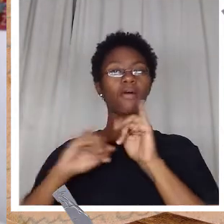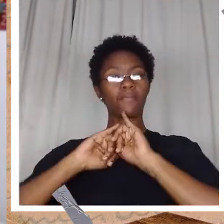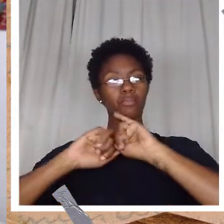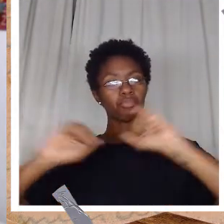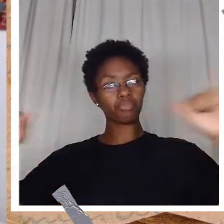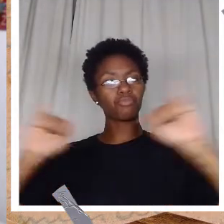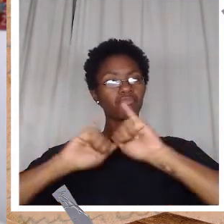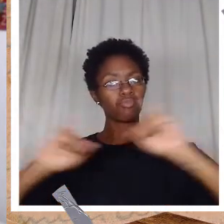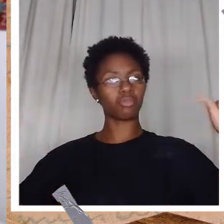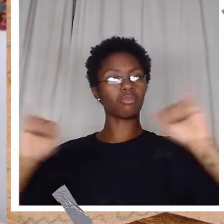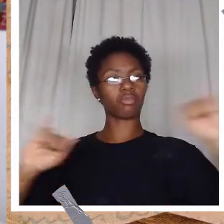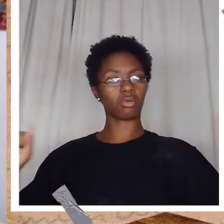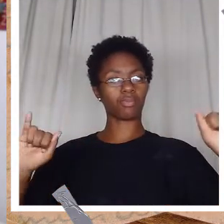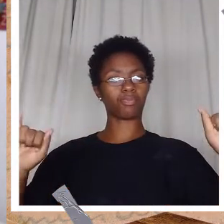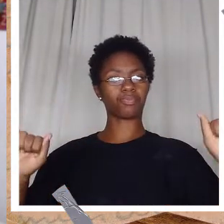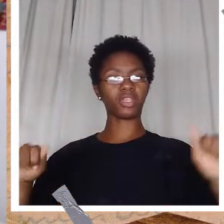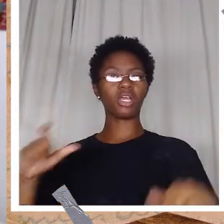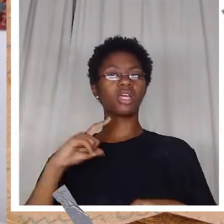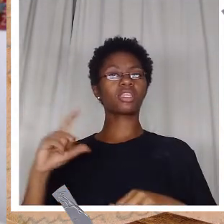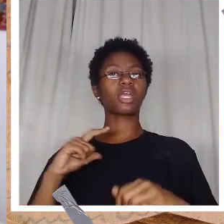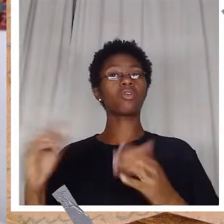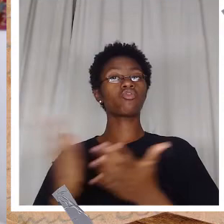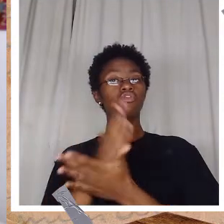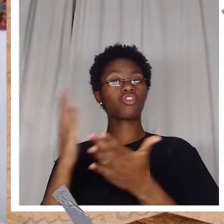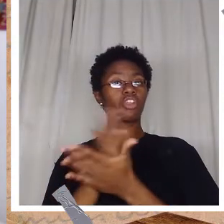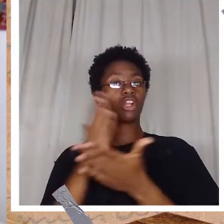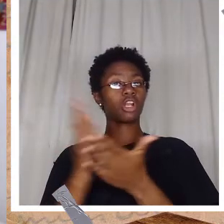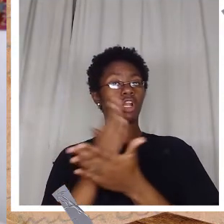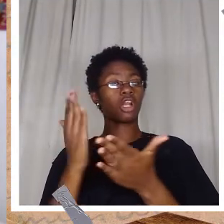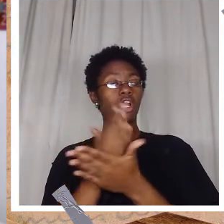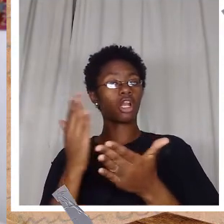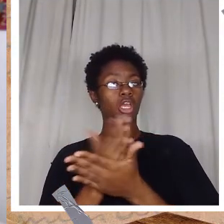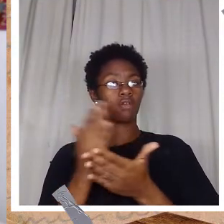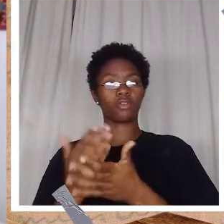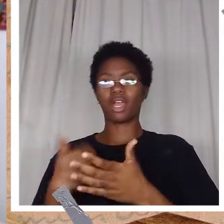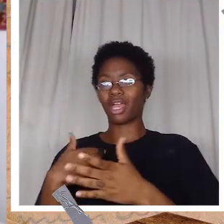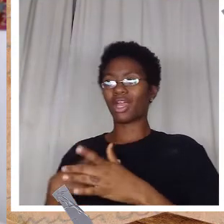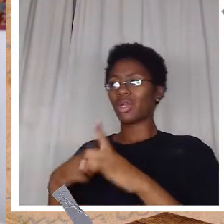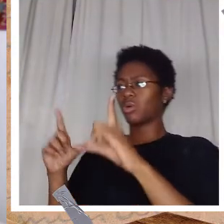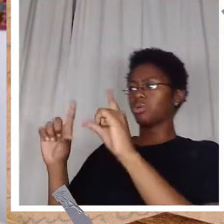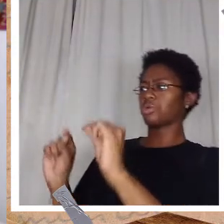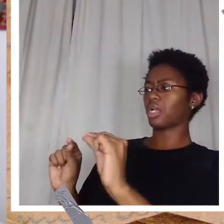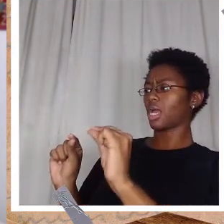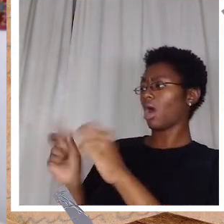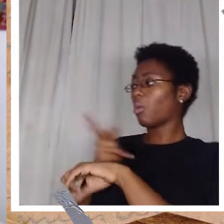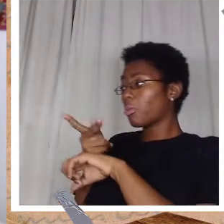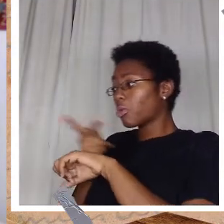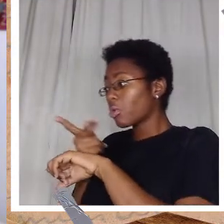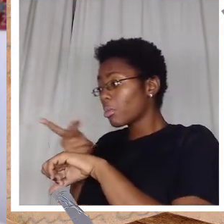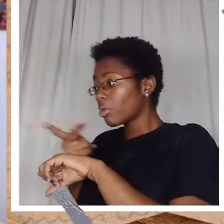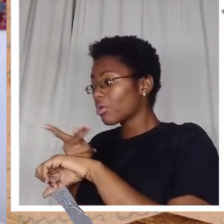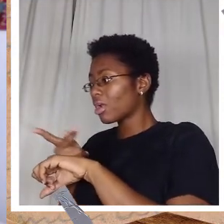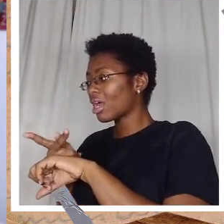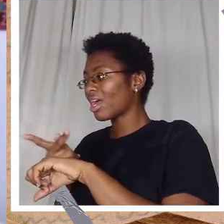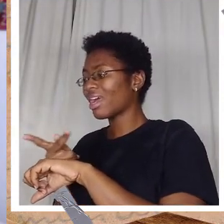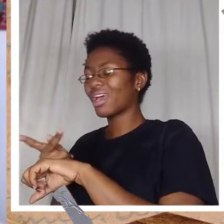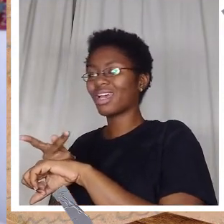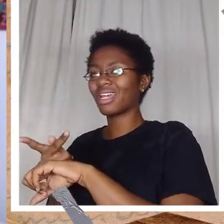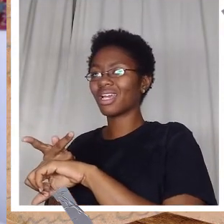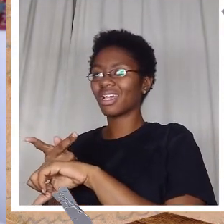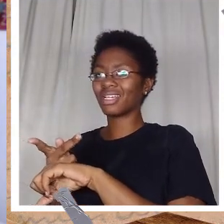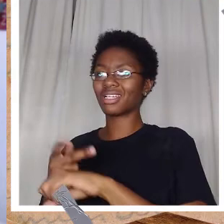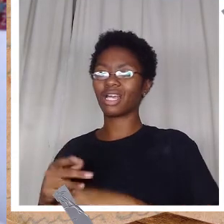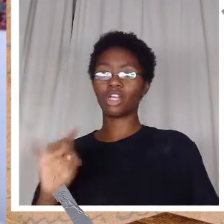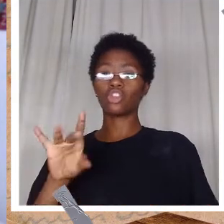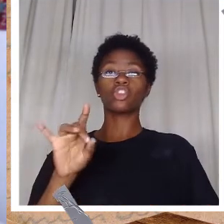sei quantos livros ela escreveu. Enquanto ele fez isso, que eu saio um pouquinho do ar, eu fui catar, e é bom que a gente mostre. Tem o quarto